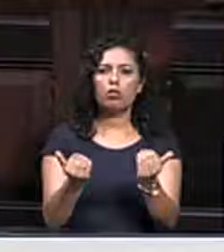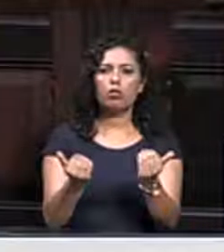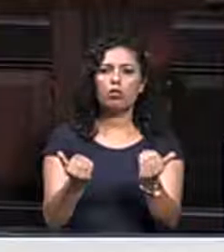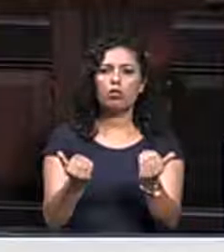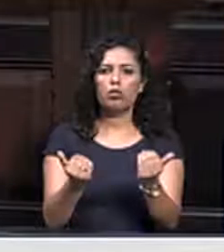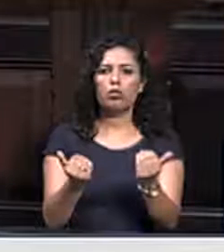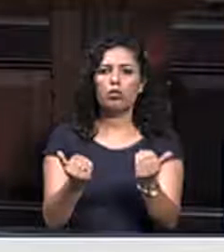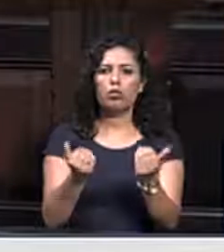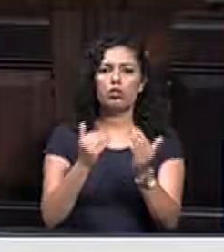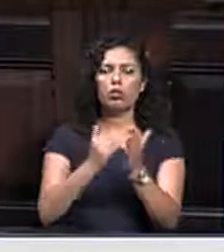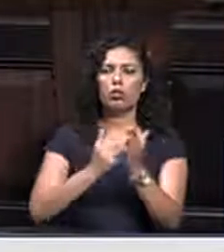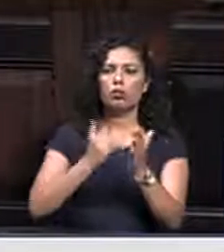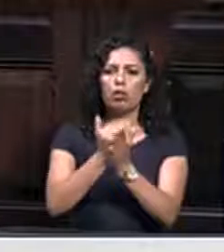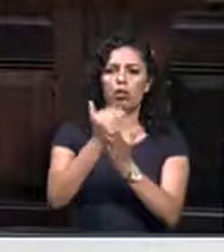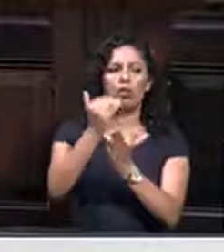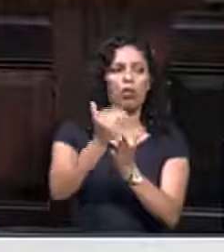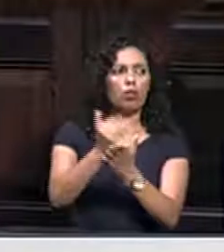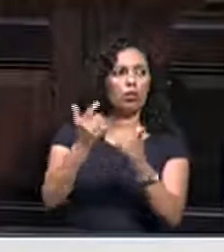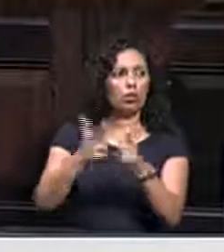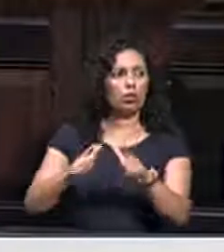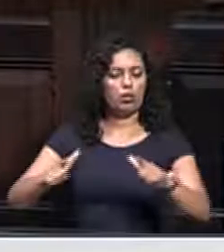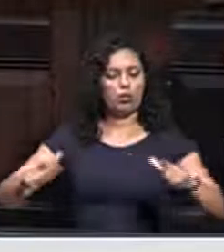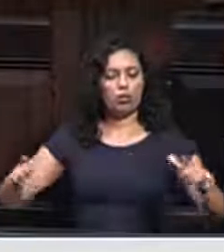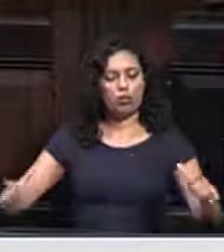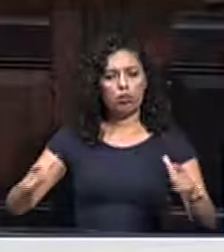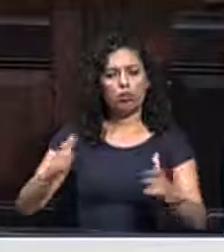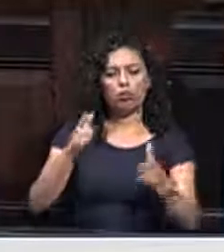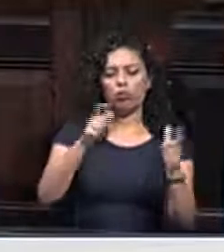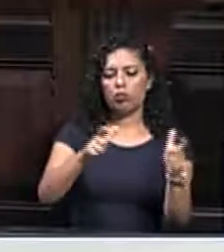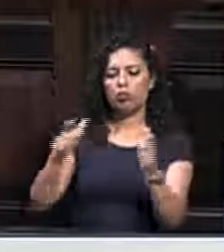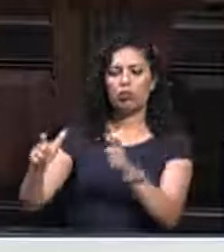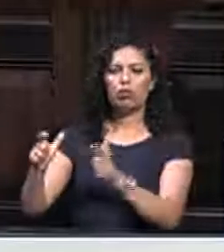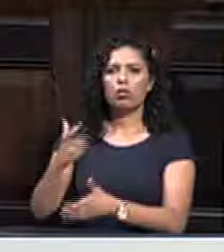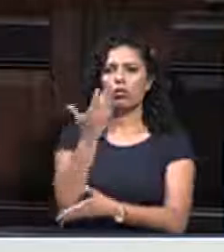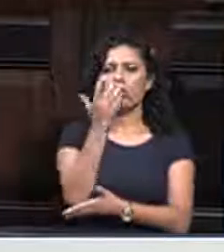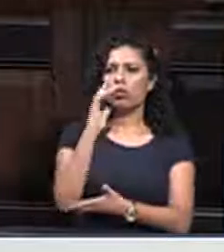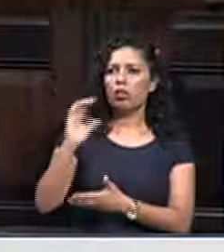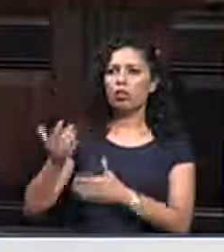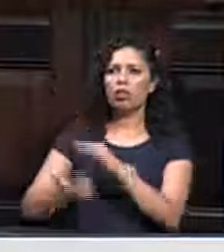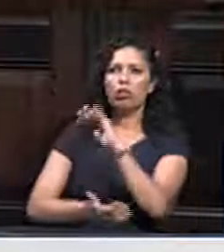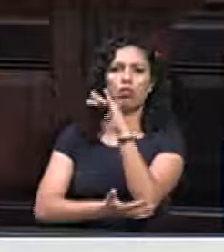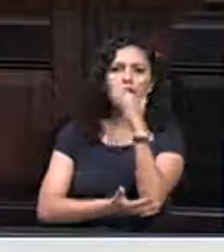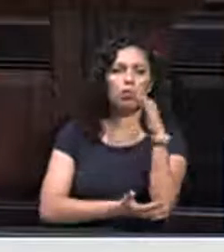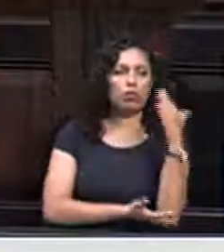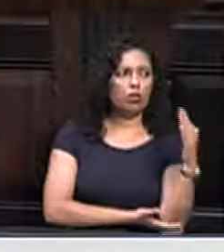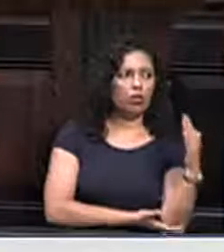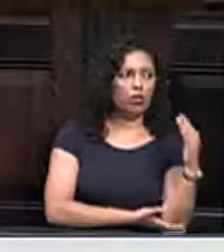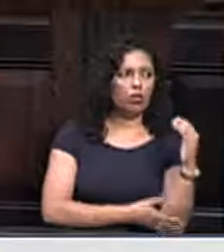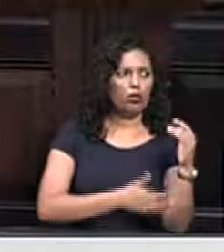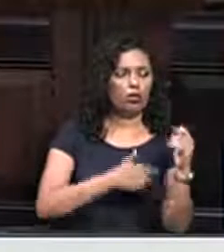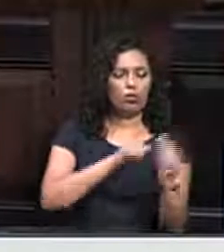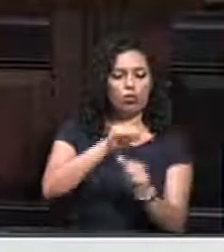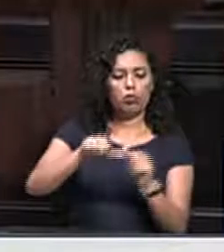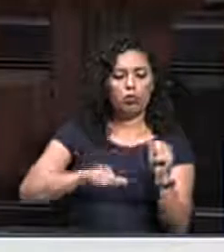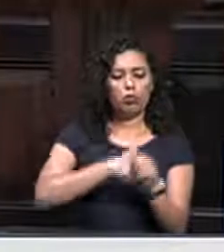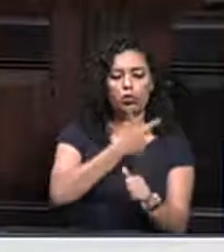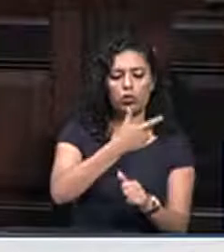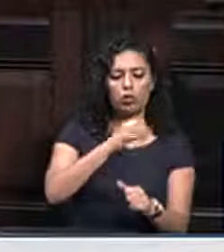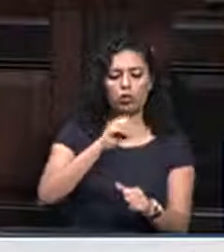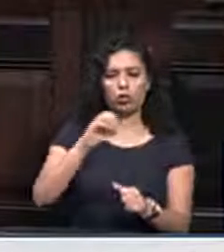da área de monoculturas de árvores dos atuais 20 mil hectares para 200 mil